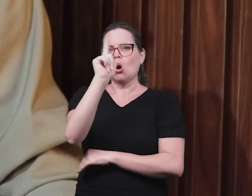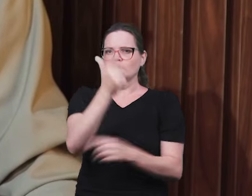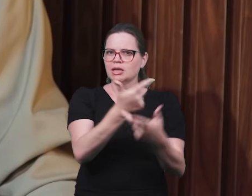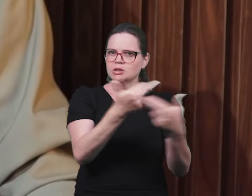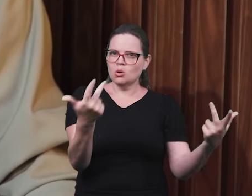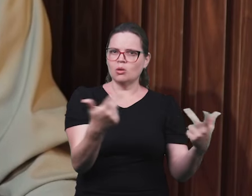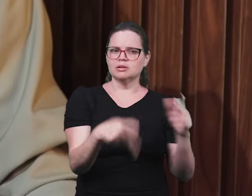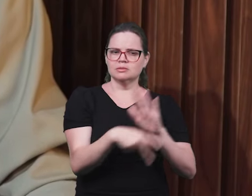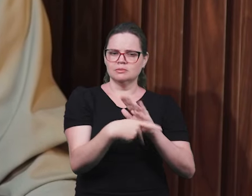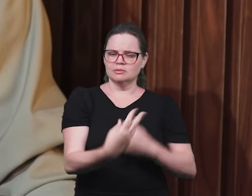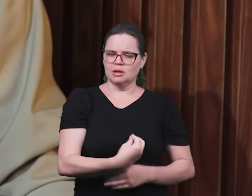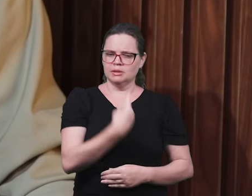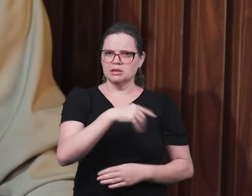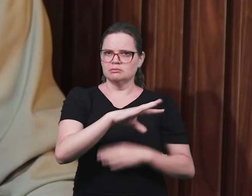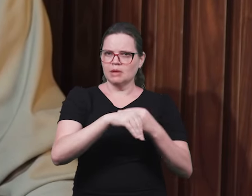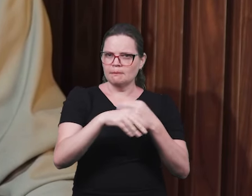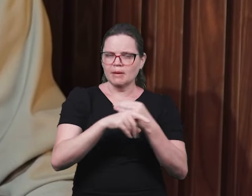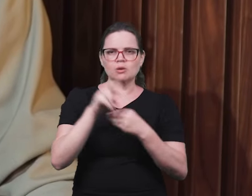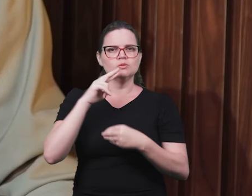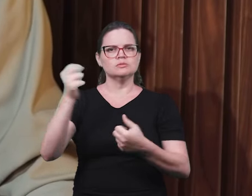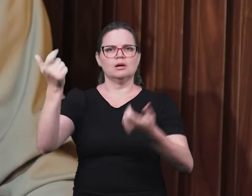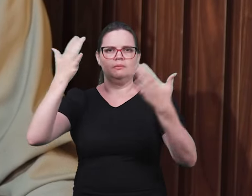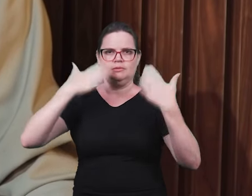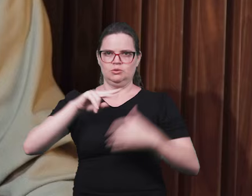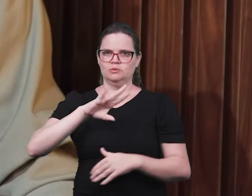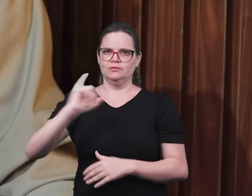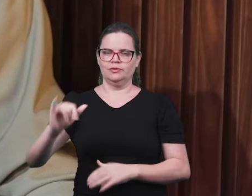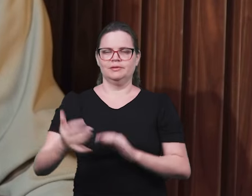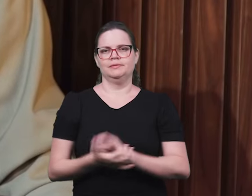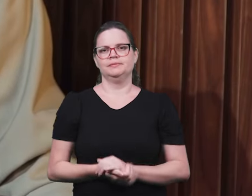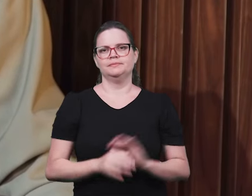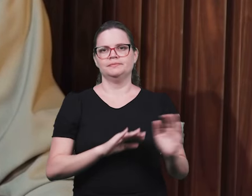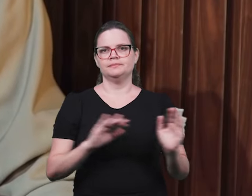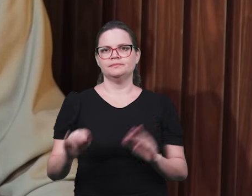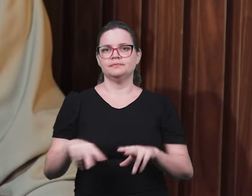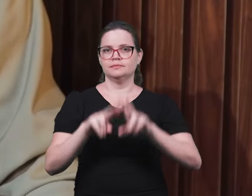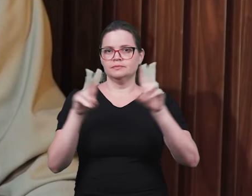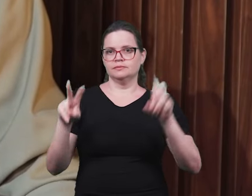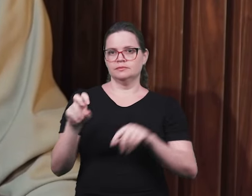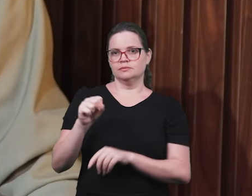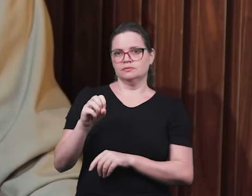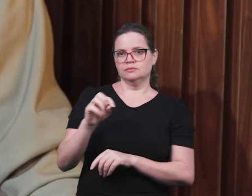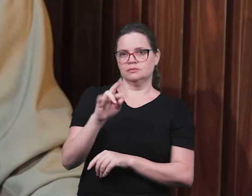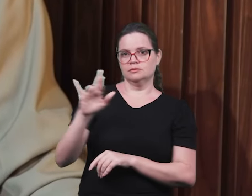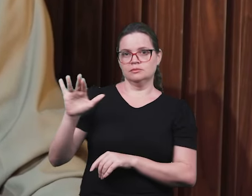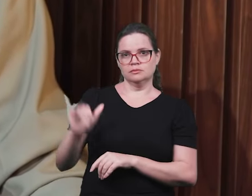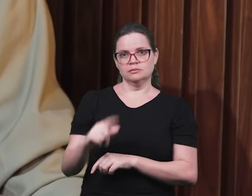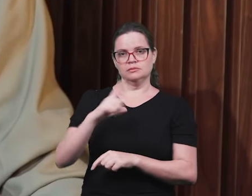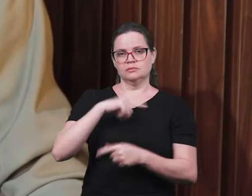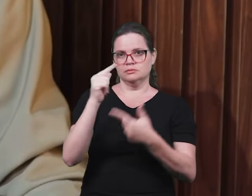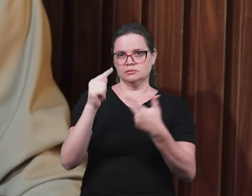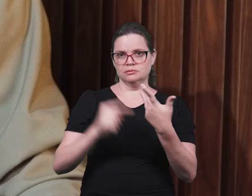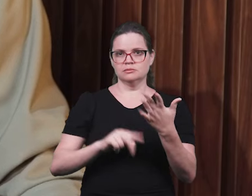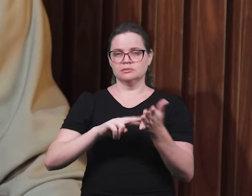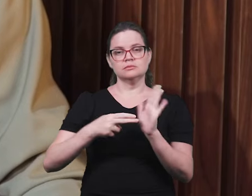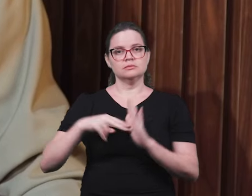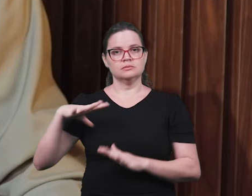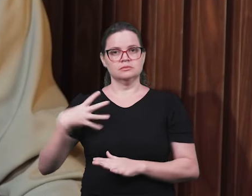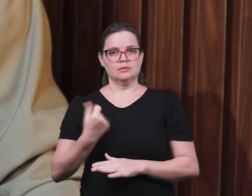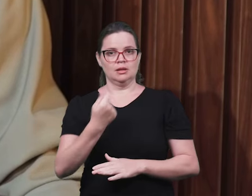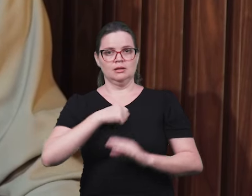demais coisas vos serão acrescentadas. Então, o aspecto de soteria, né, que é amplo, que é a